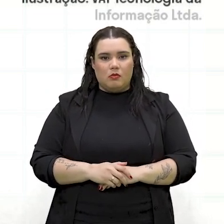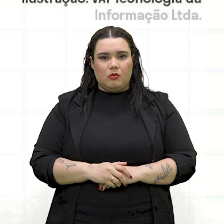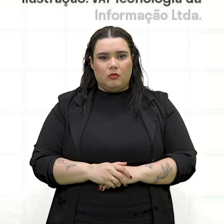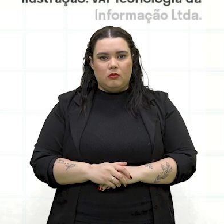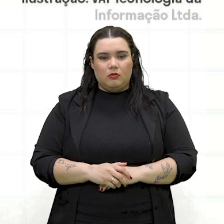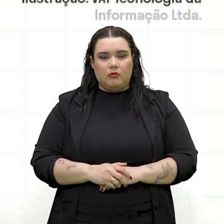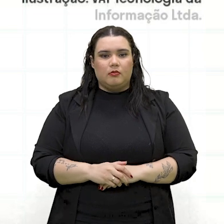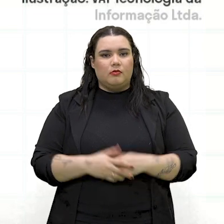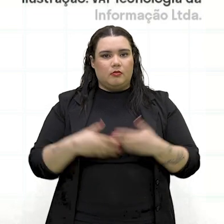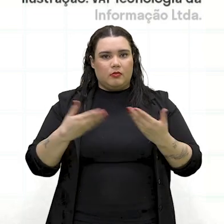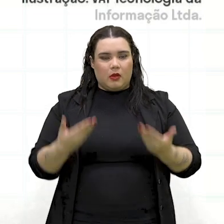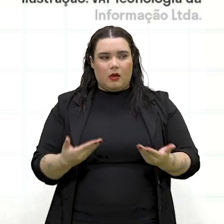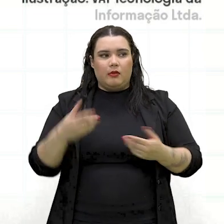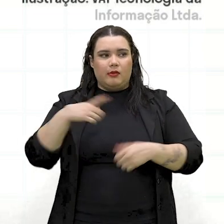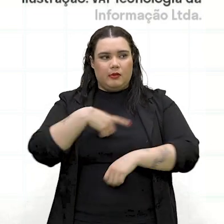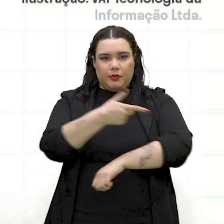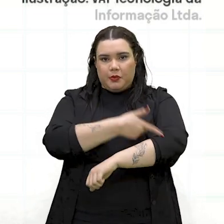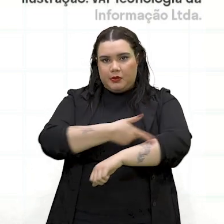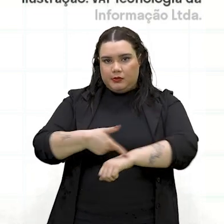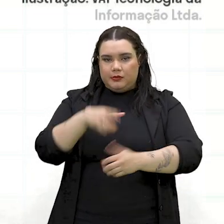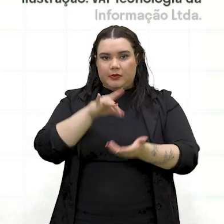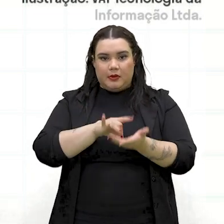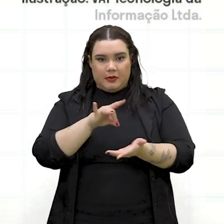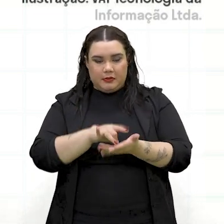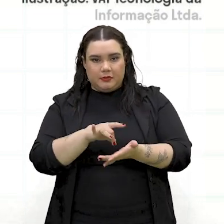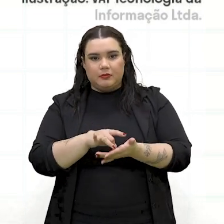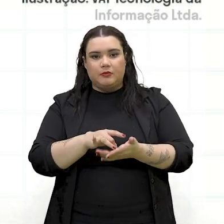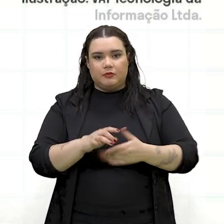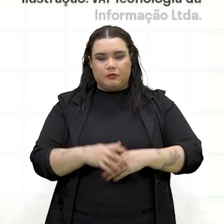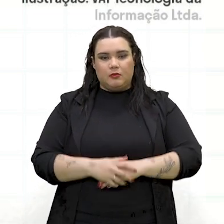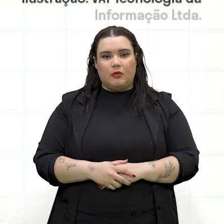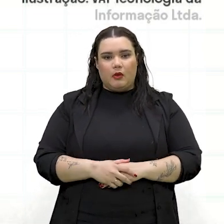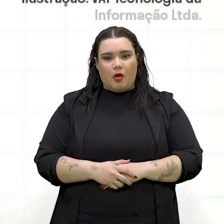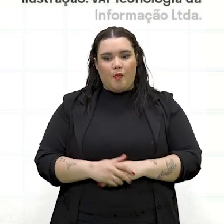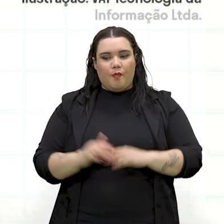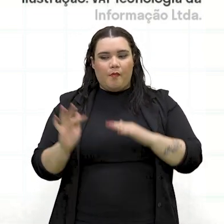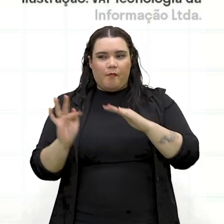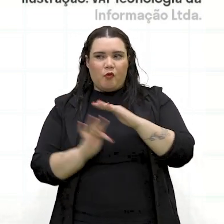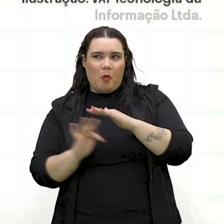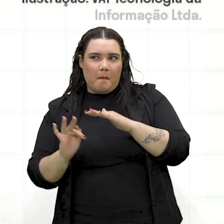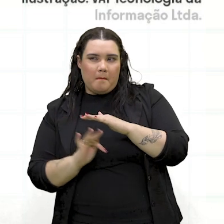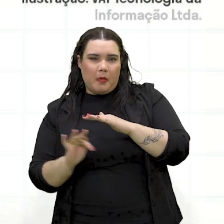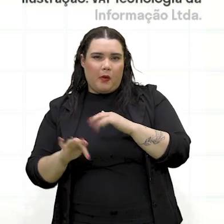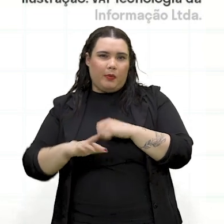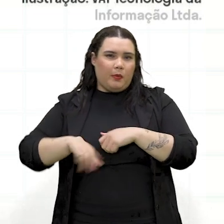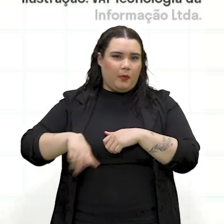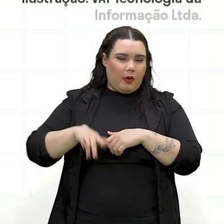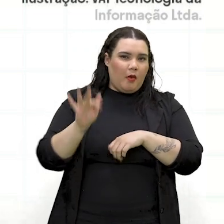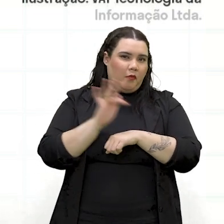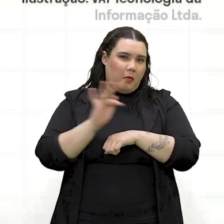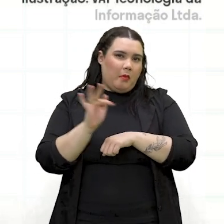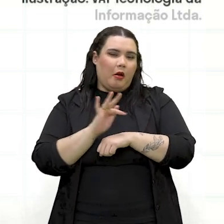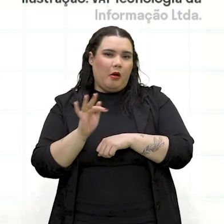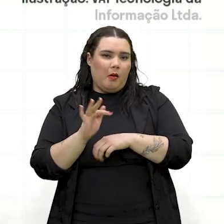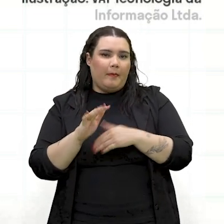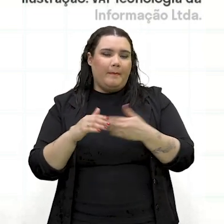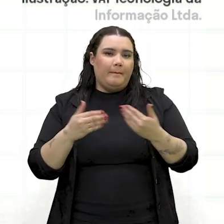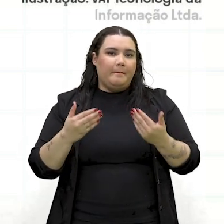É muito mais educado, tá? Nem muito formal, aquela coisa que distancia um pouco as